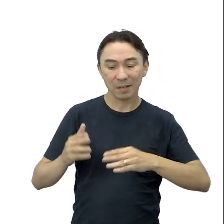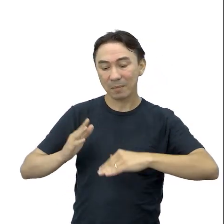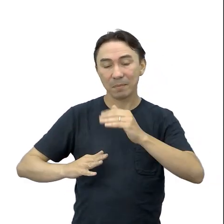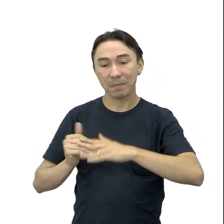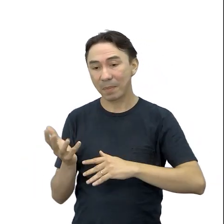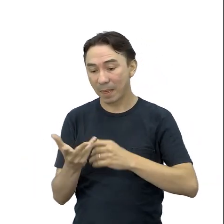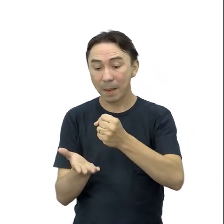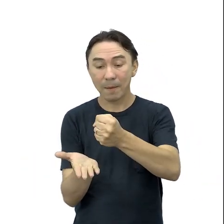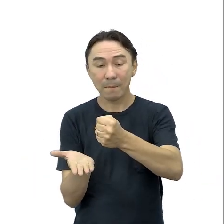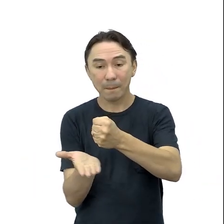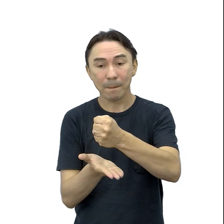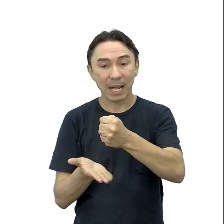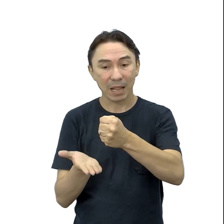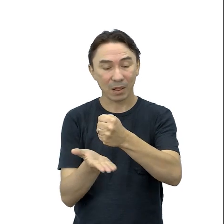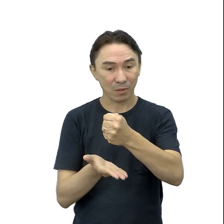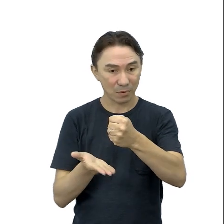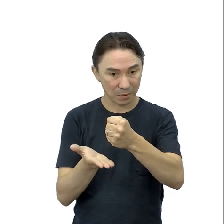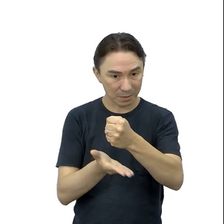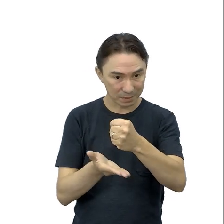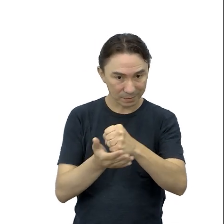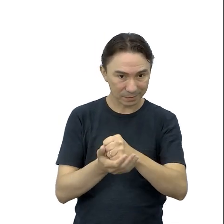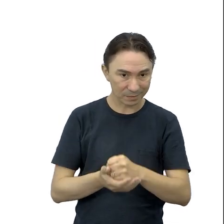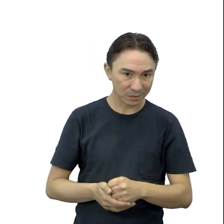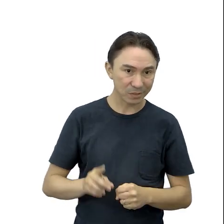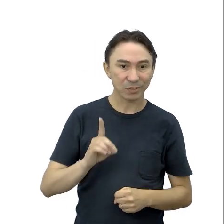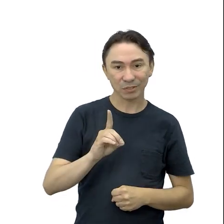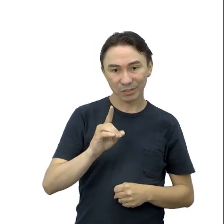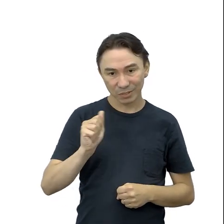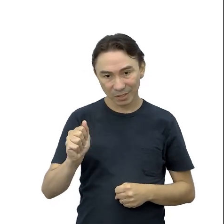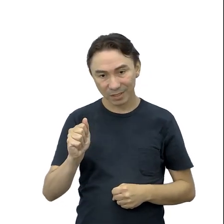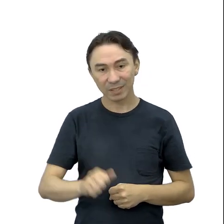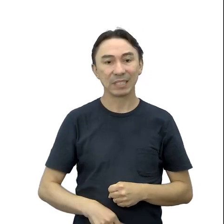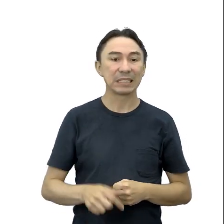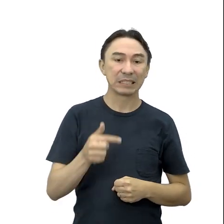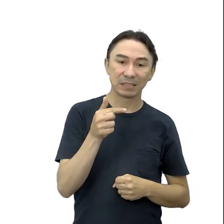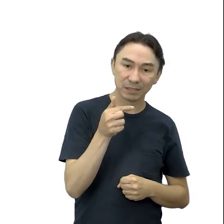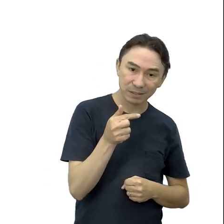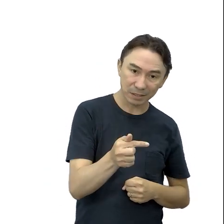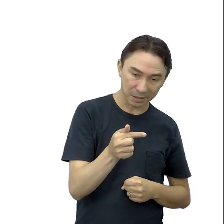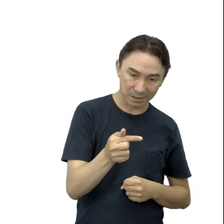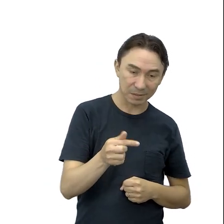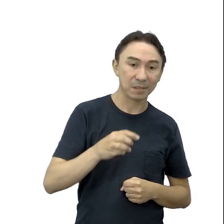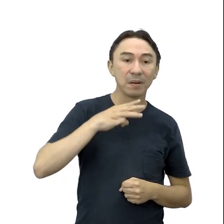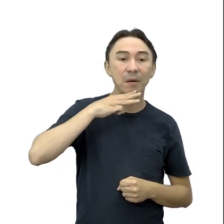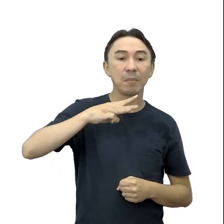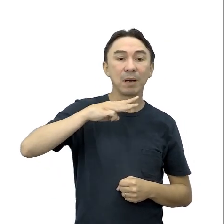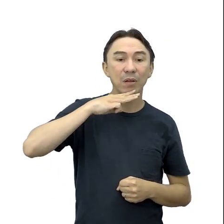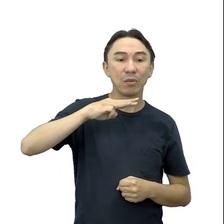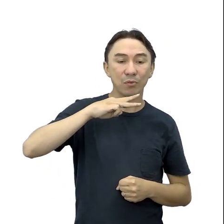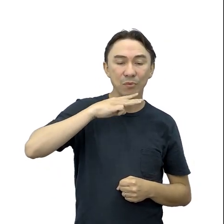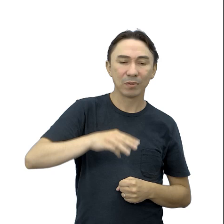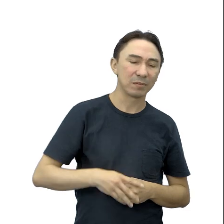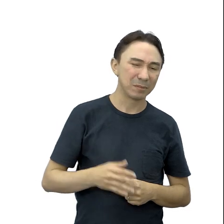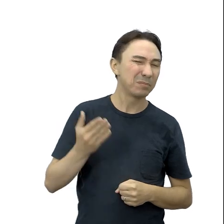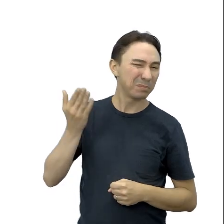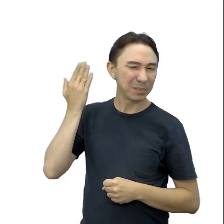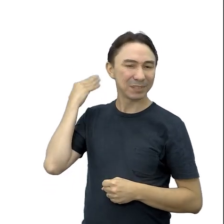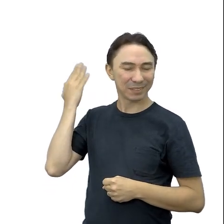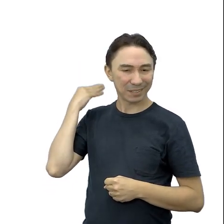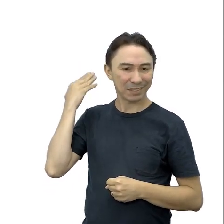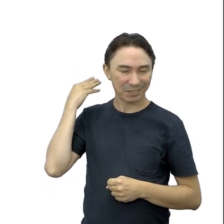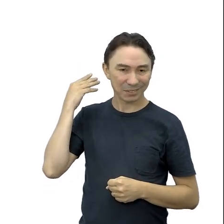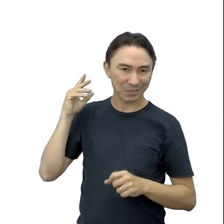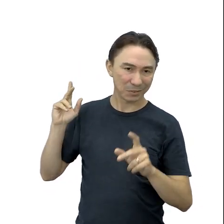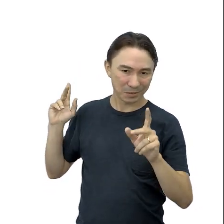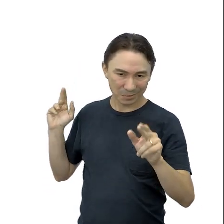dia 7 de março, a gente já retoma o trabalho, né, aquele movimento que a gente já fazia, né, o ano